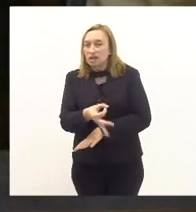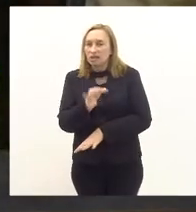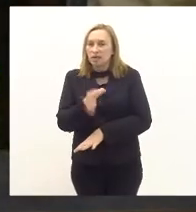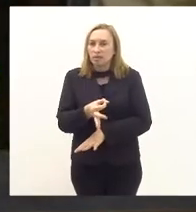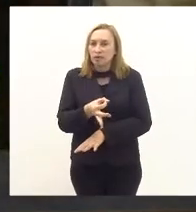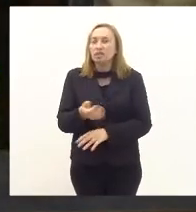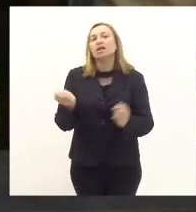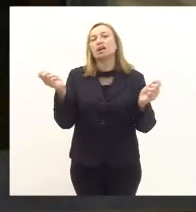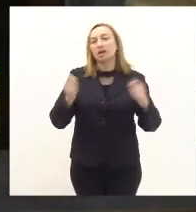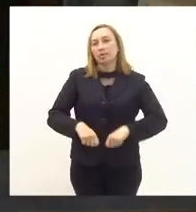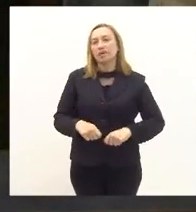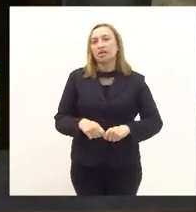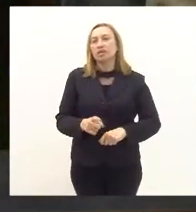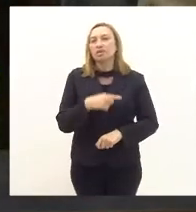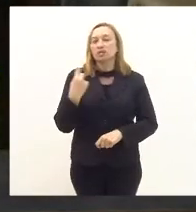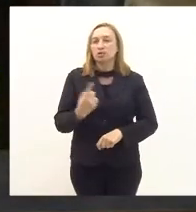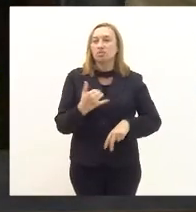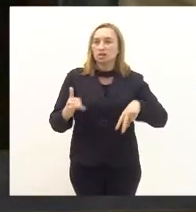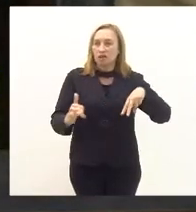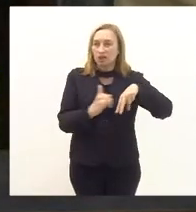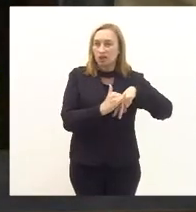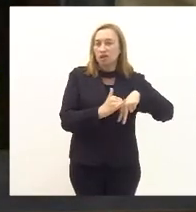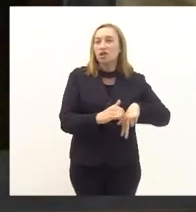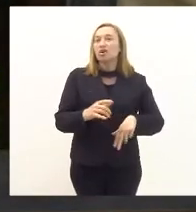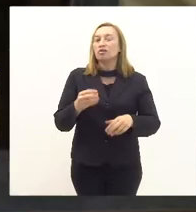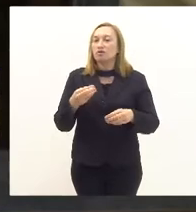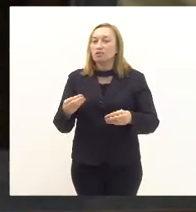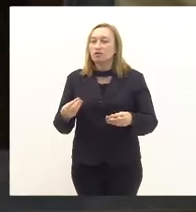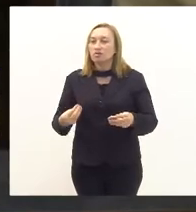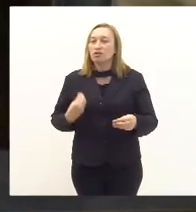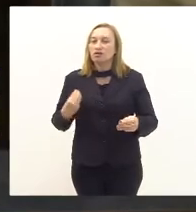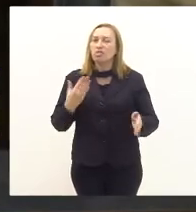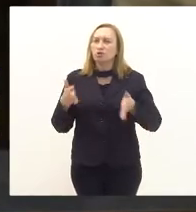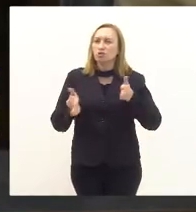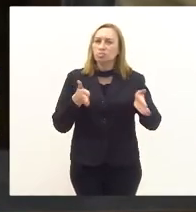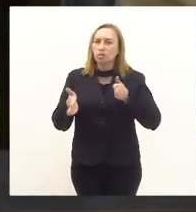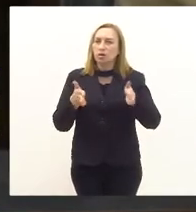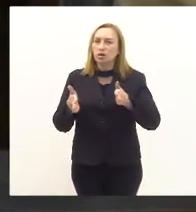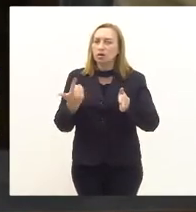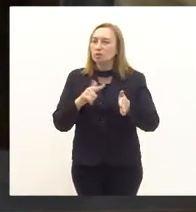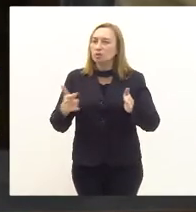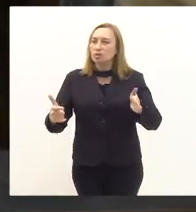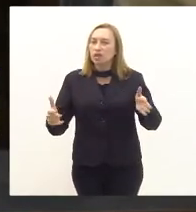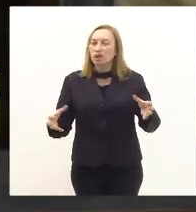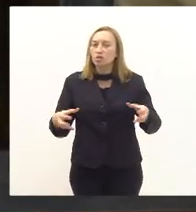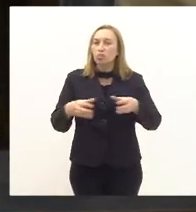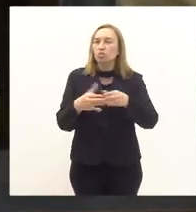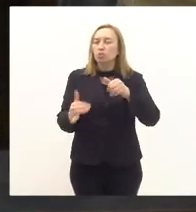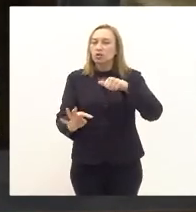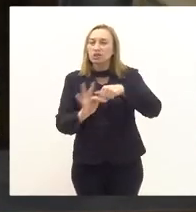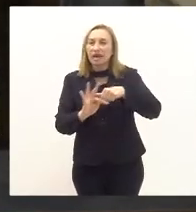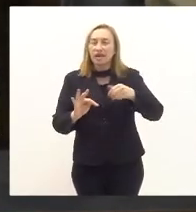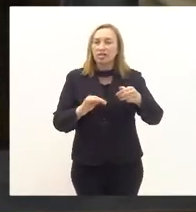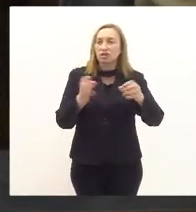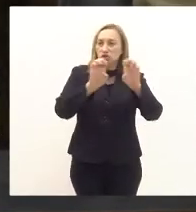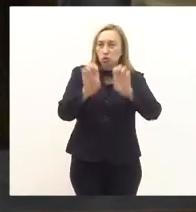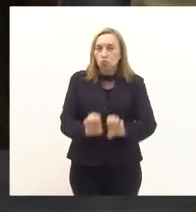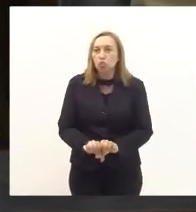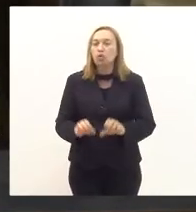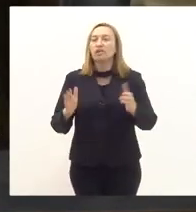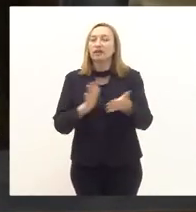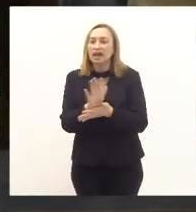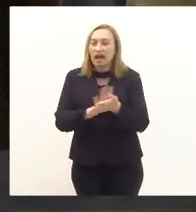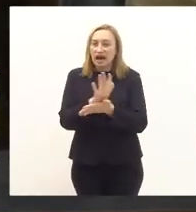a capacidade da gente atender. Nós vivemos um período sem equipe, sem estrutura, com equipamento